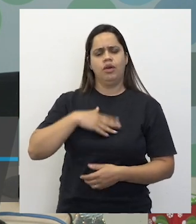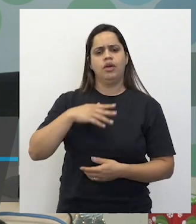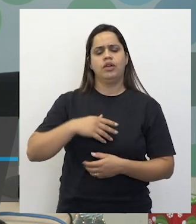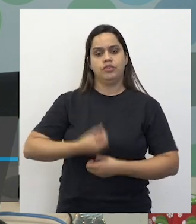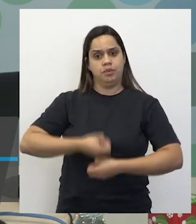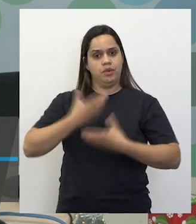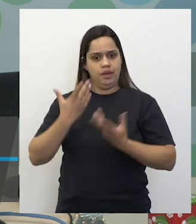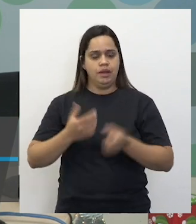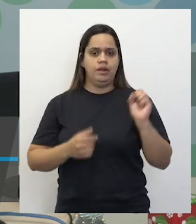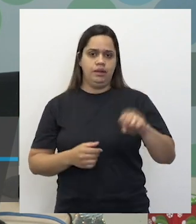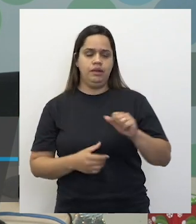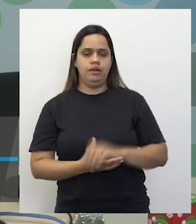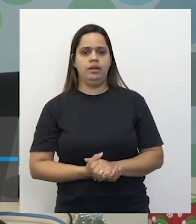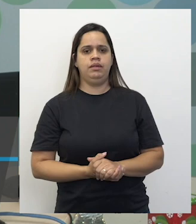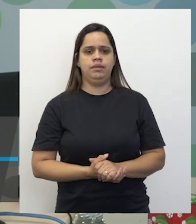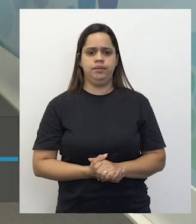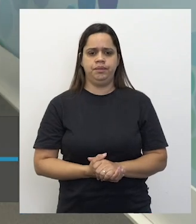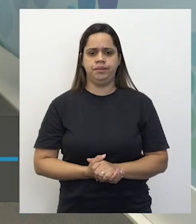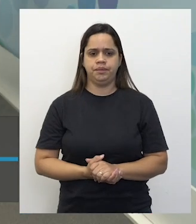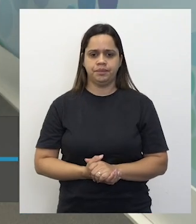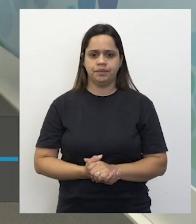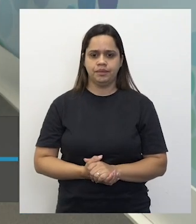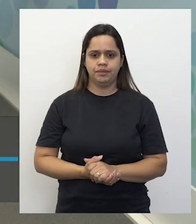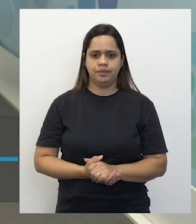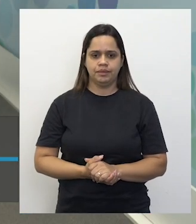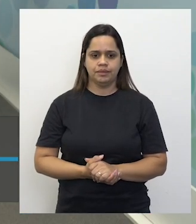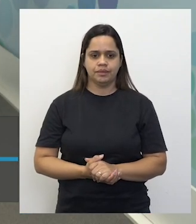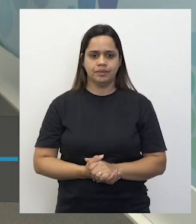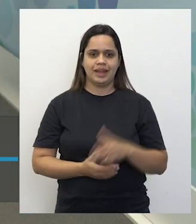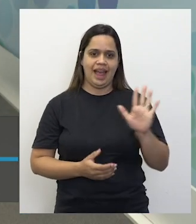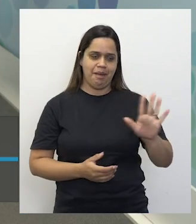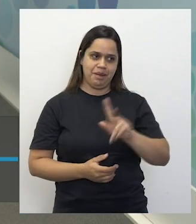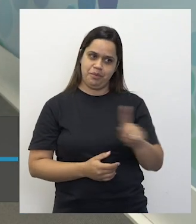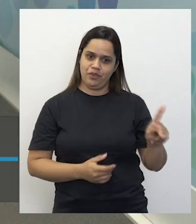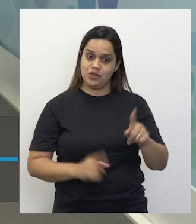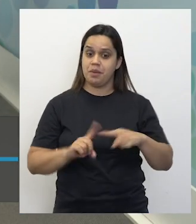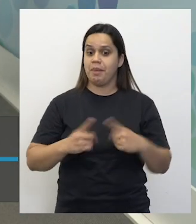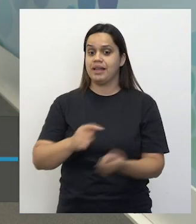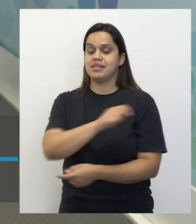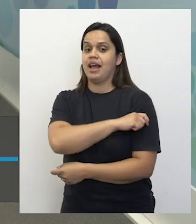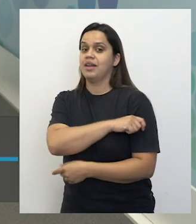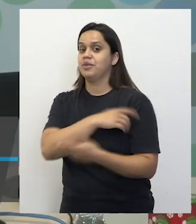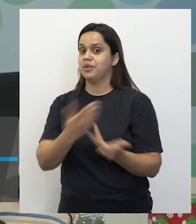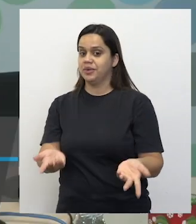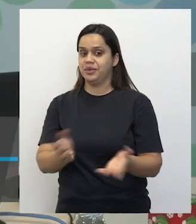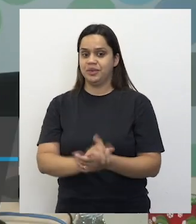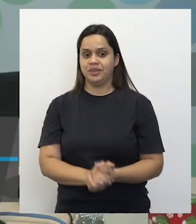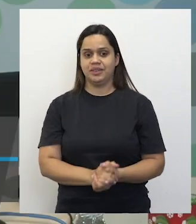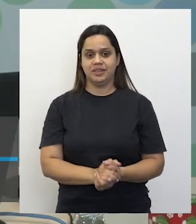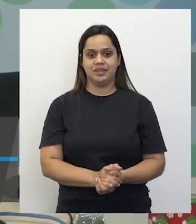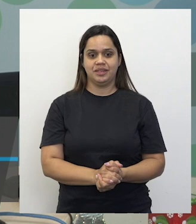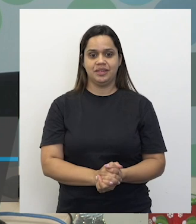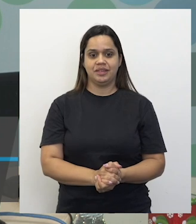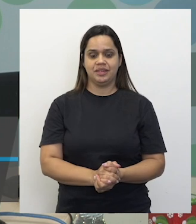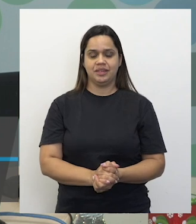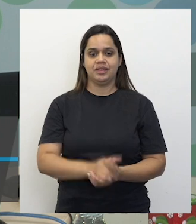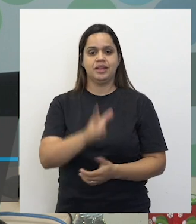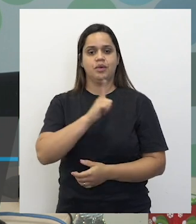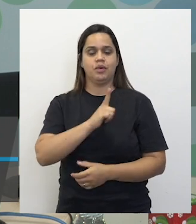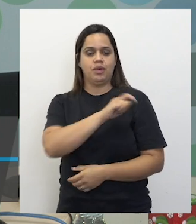grande maioria, né? Claro, né, professor? Os professores. Mas e alunos? Agora alunos, né? O